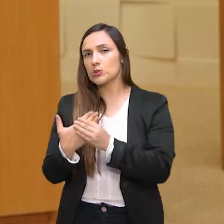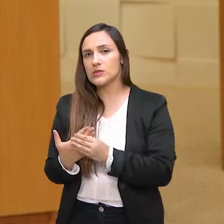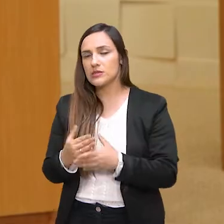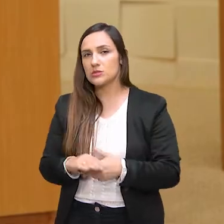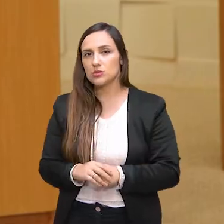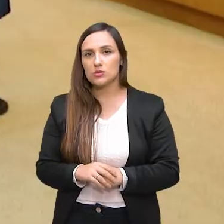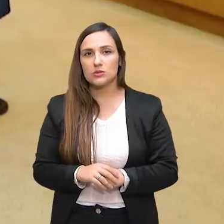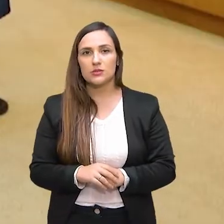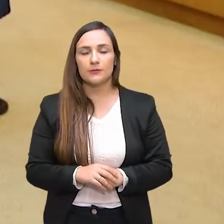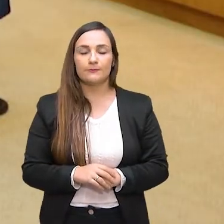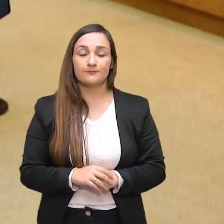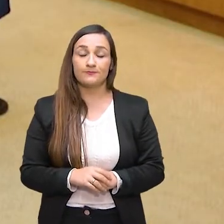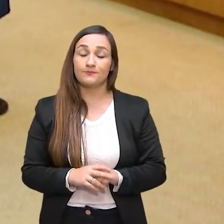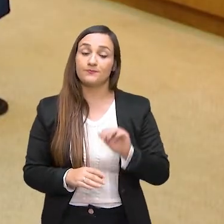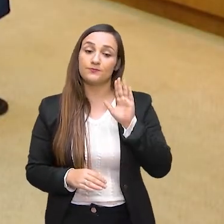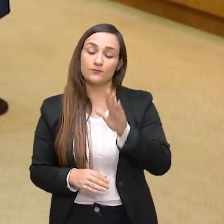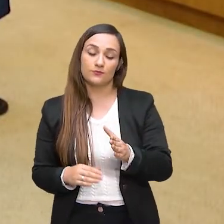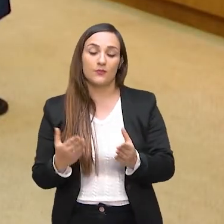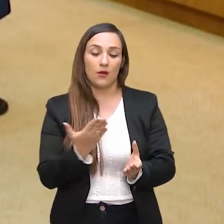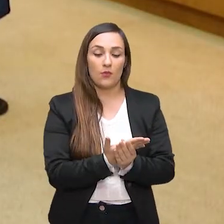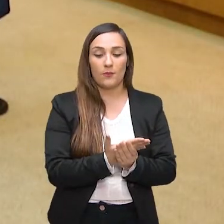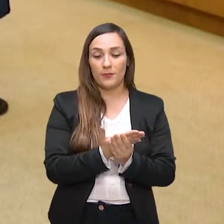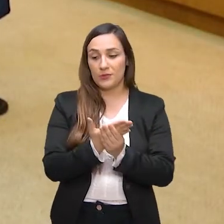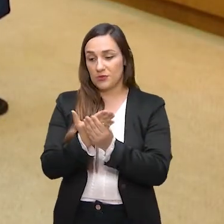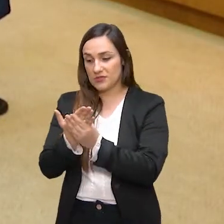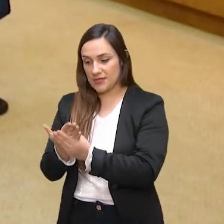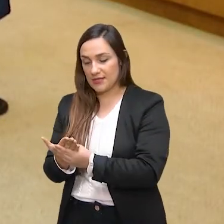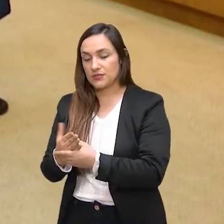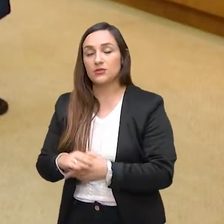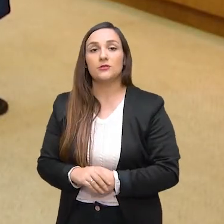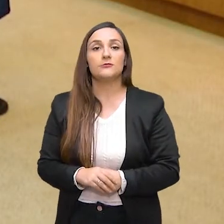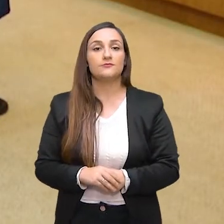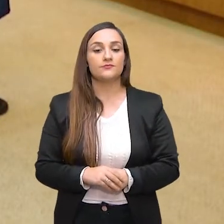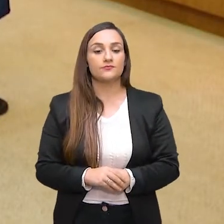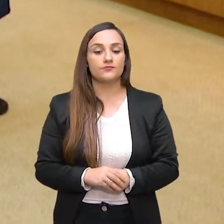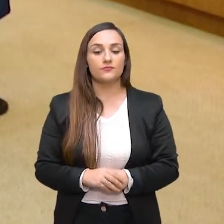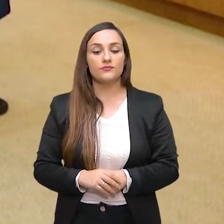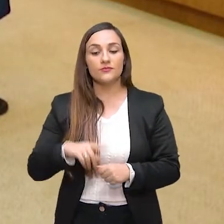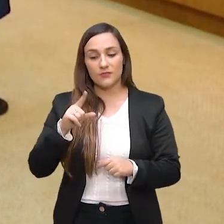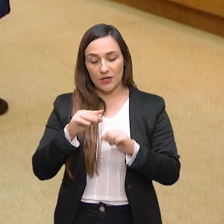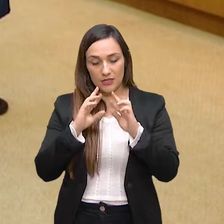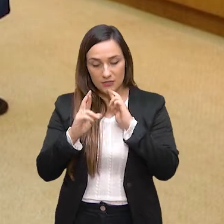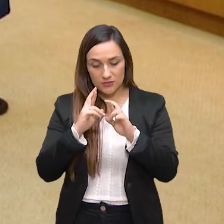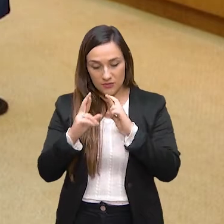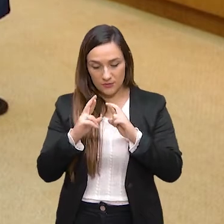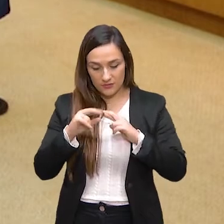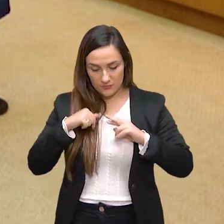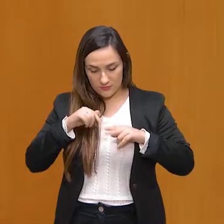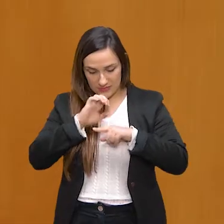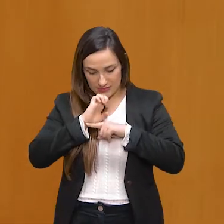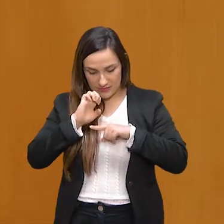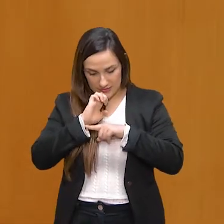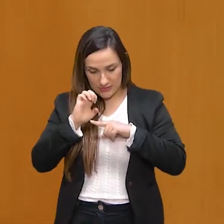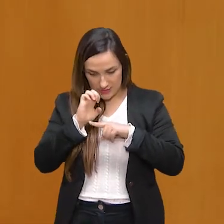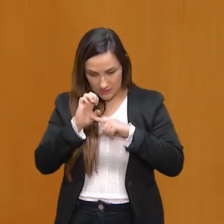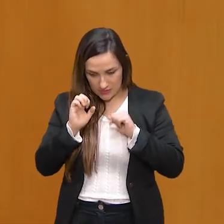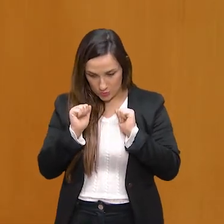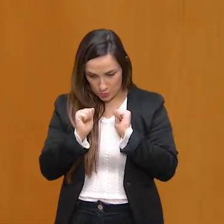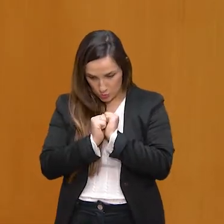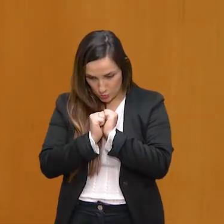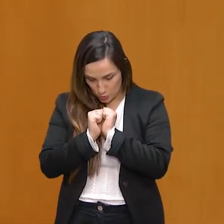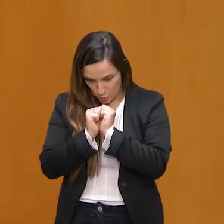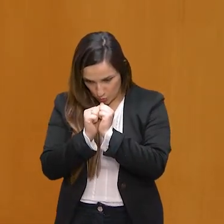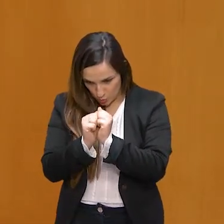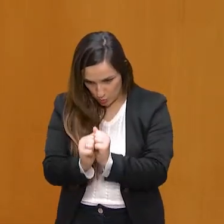processo? O processo, ele, como marca uma relação entre o Estado e o cidadão, ele tem